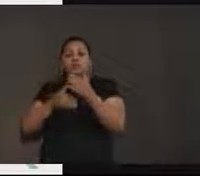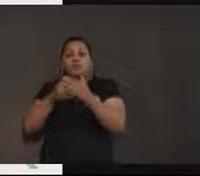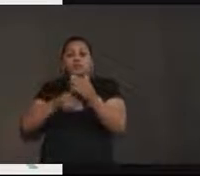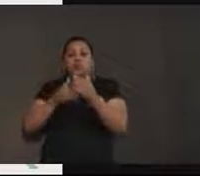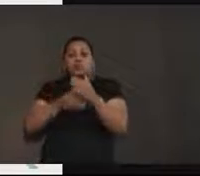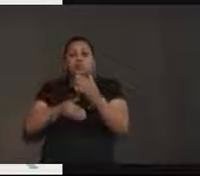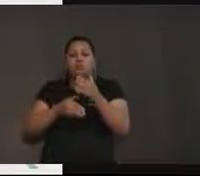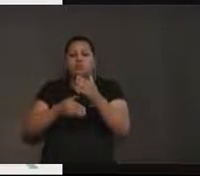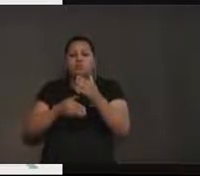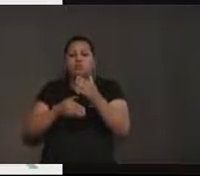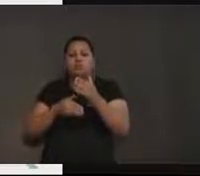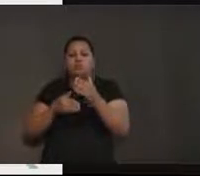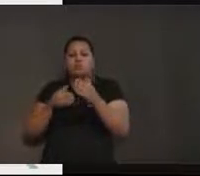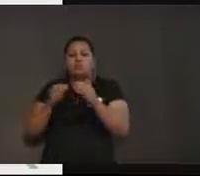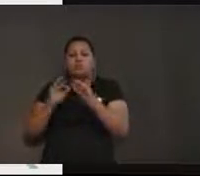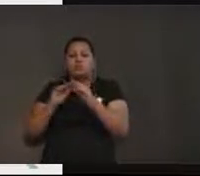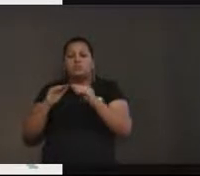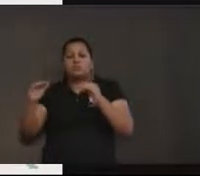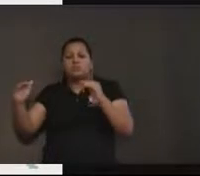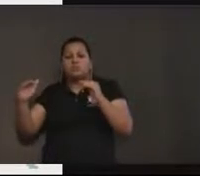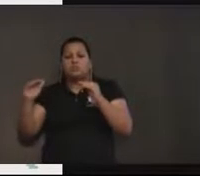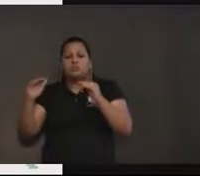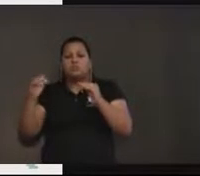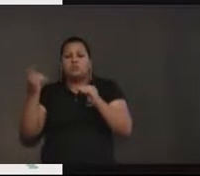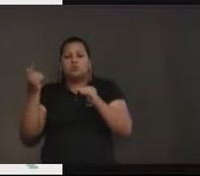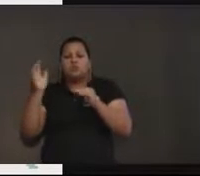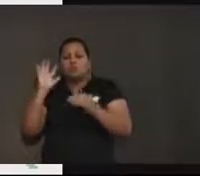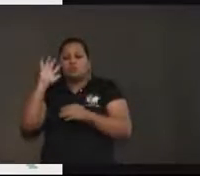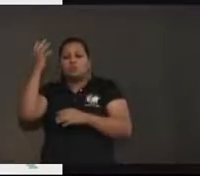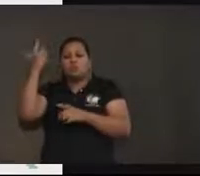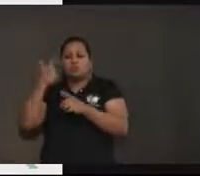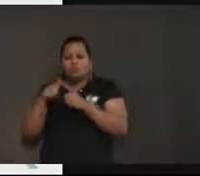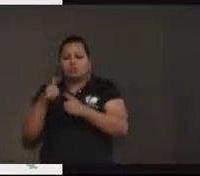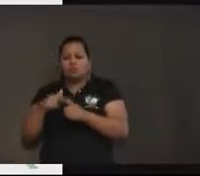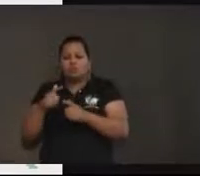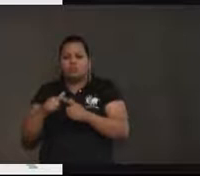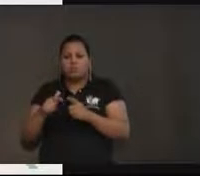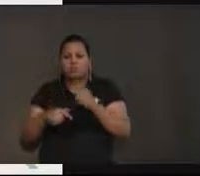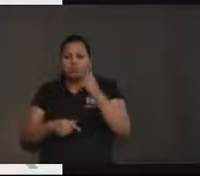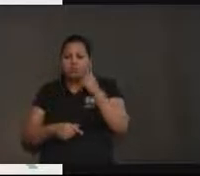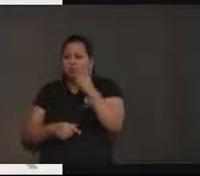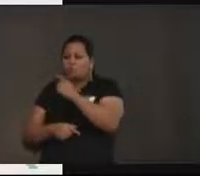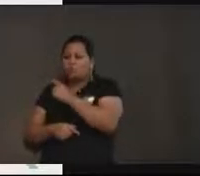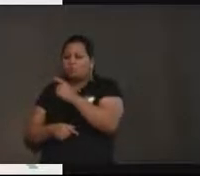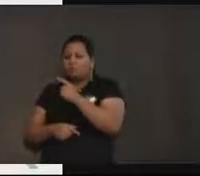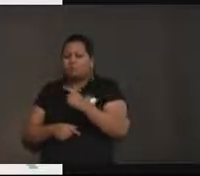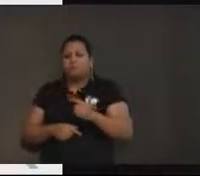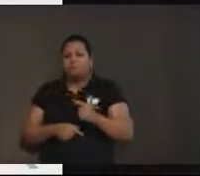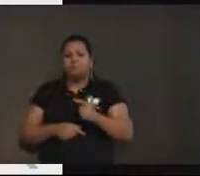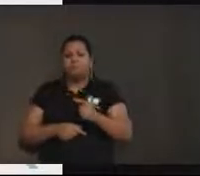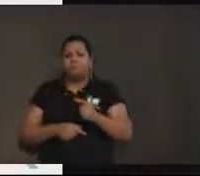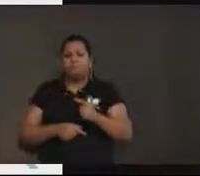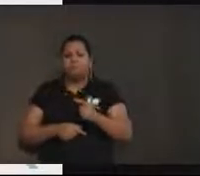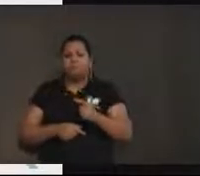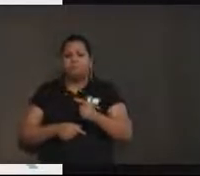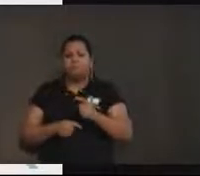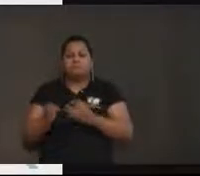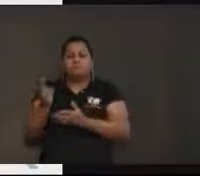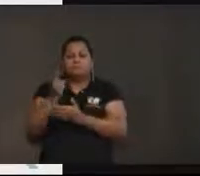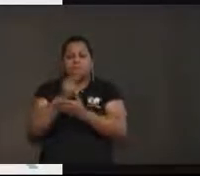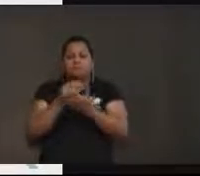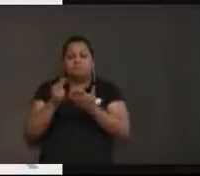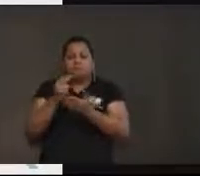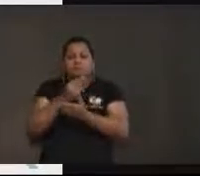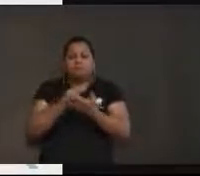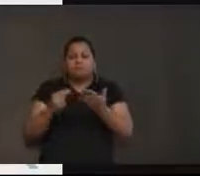simétrica a solução Radial que se encontrou é uma solução do problema e Resumindo um desenho do que a gente